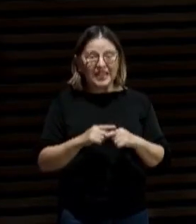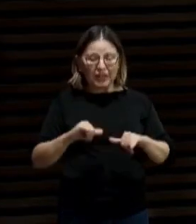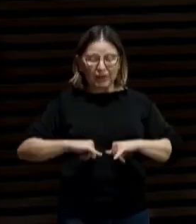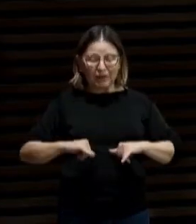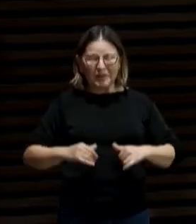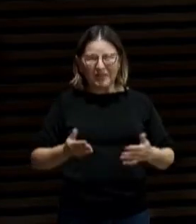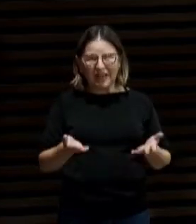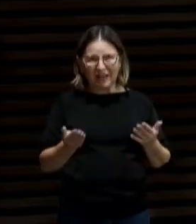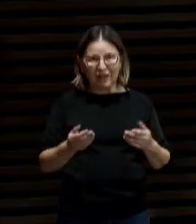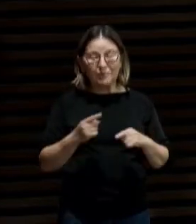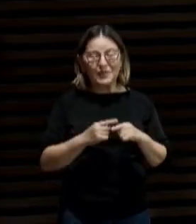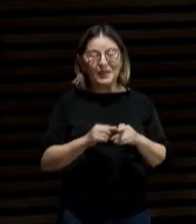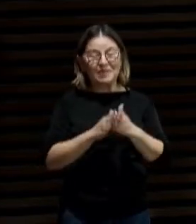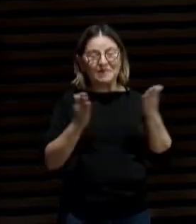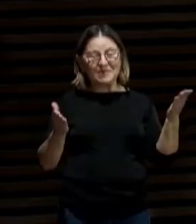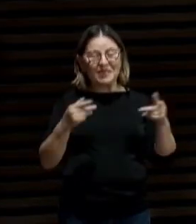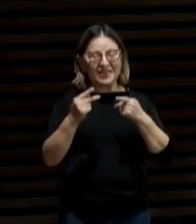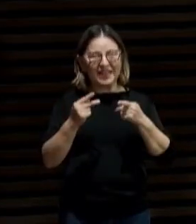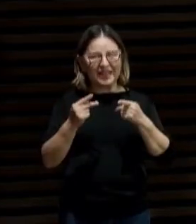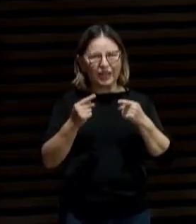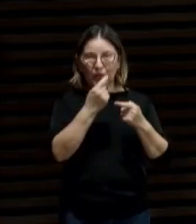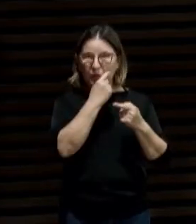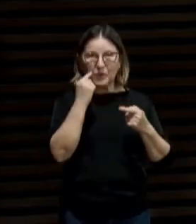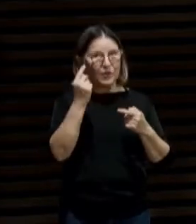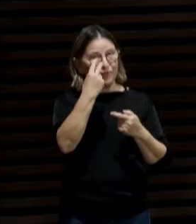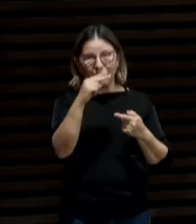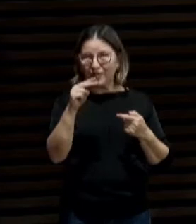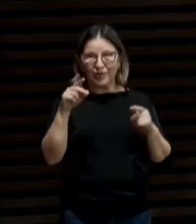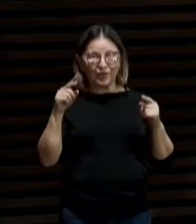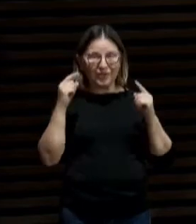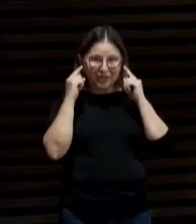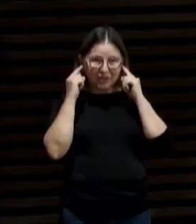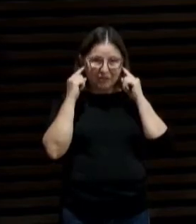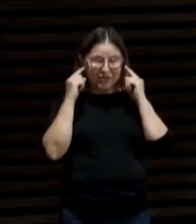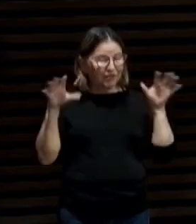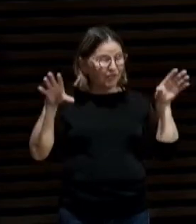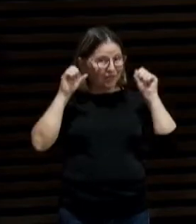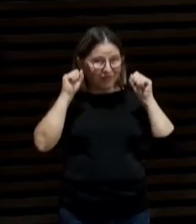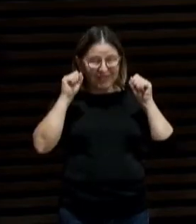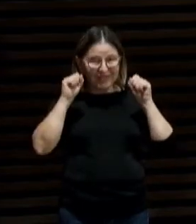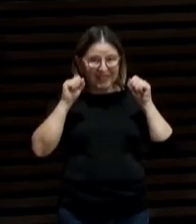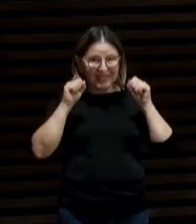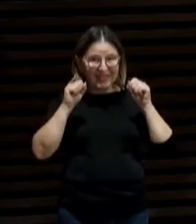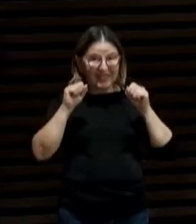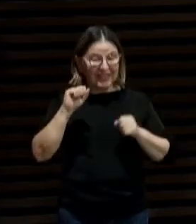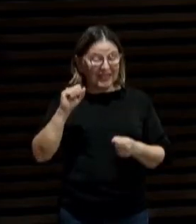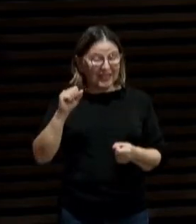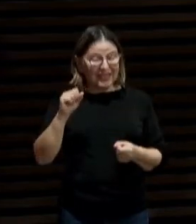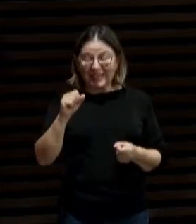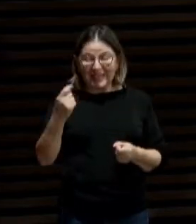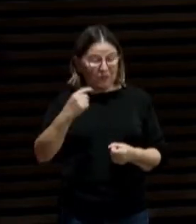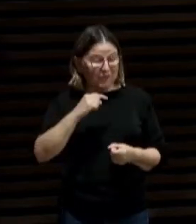nem olhos viram, nem ouvidos ouviram, nem jamais penetrou em coração humano o que Deus tem preparado para aqueles que o